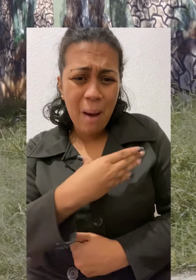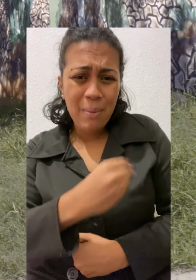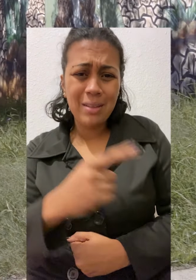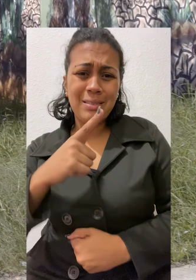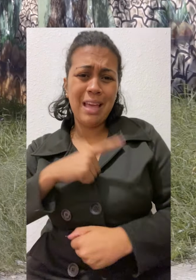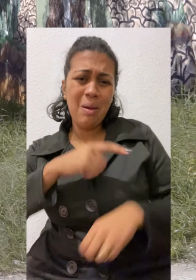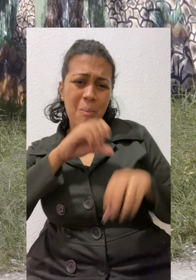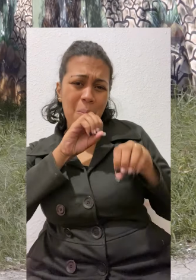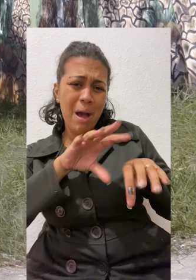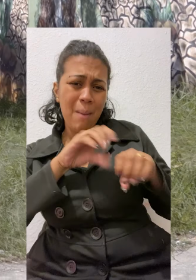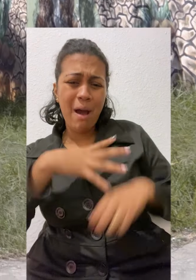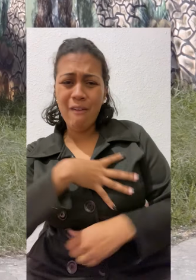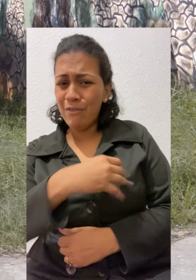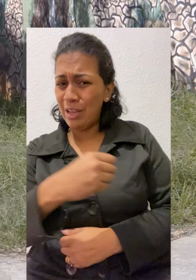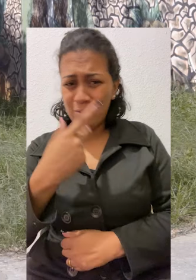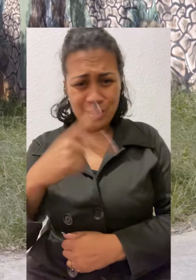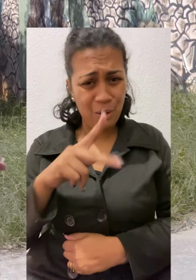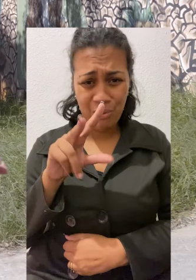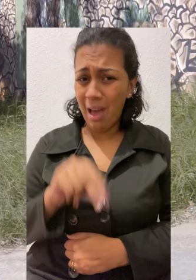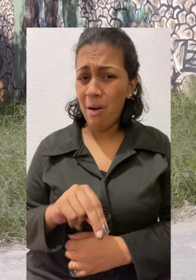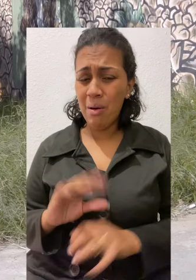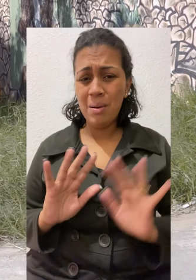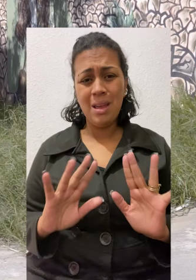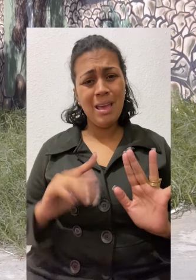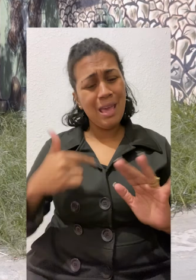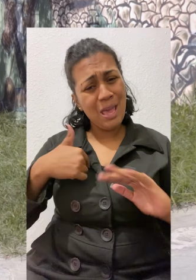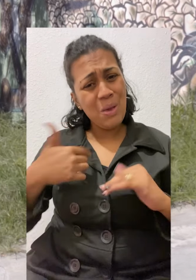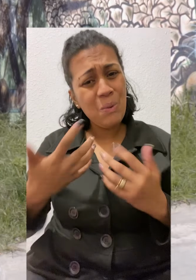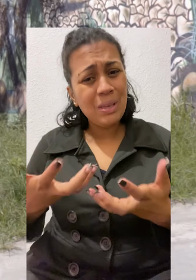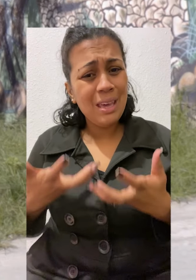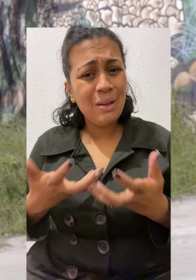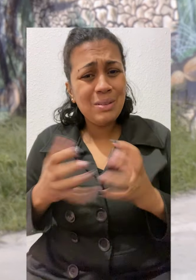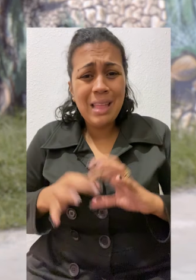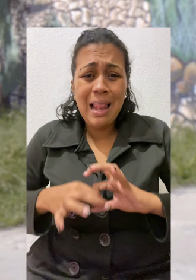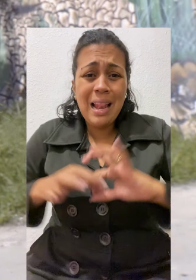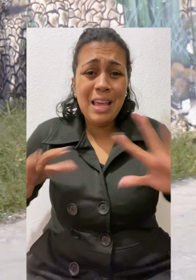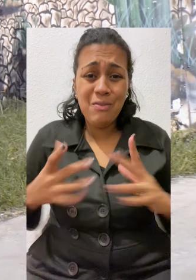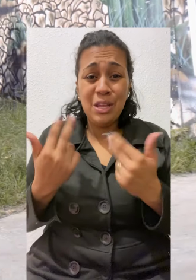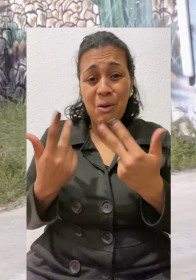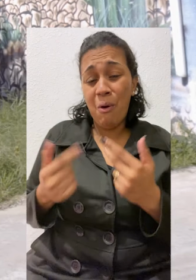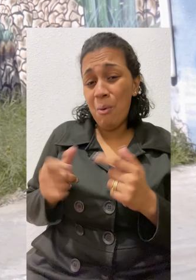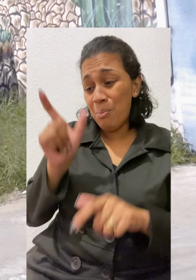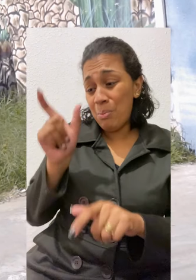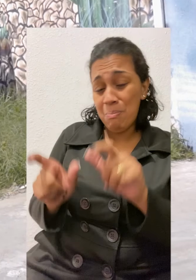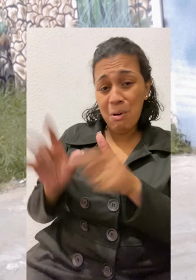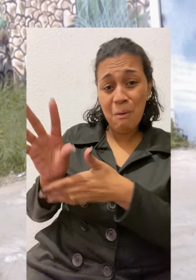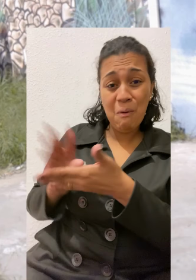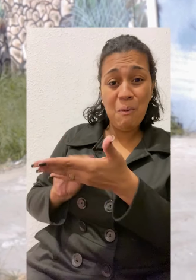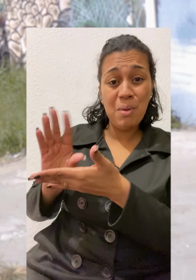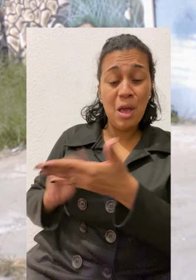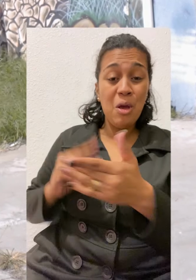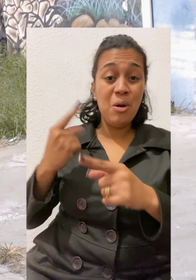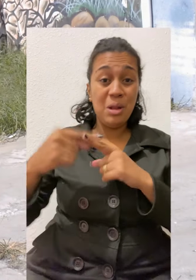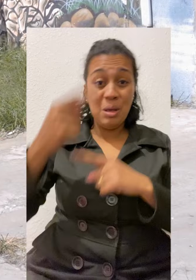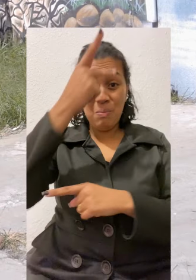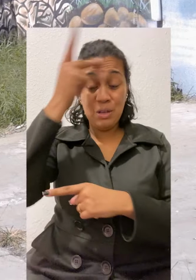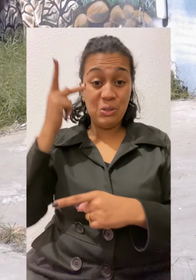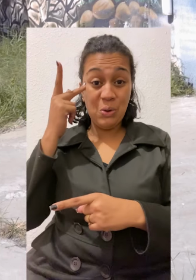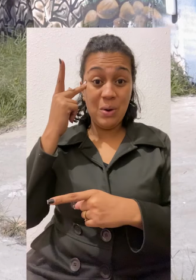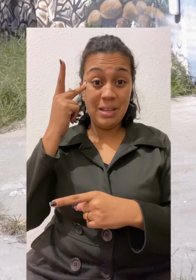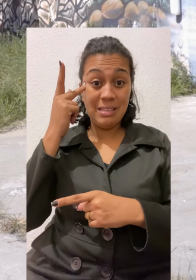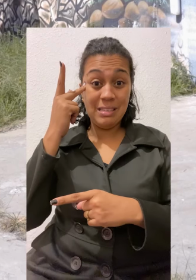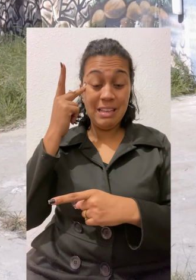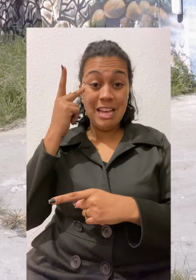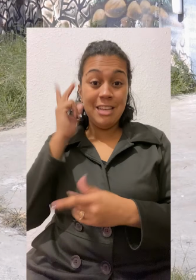uma fórmula mágica para educar o filho que não é seu. Eu queria pelo menos ser tão livre quanto esse povo que